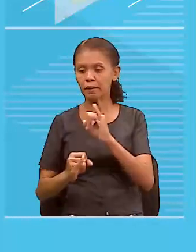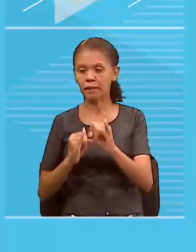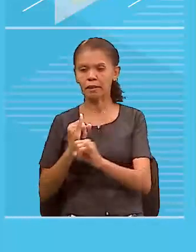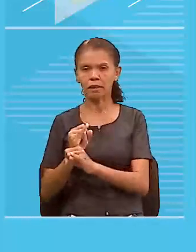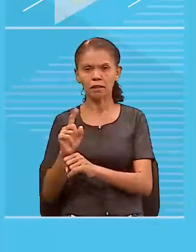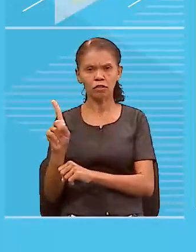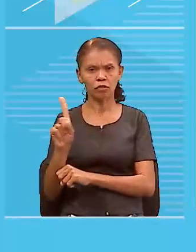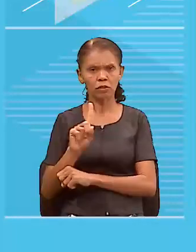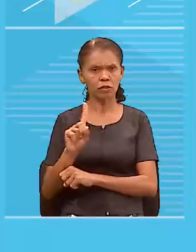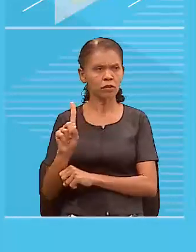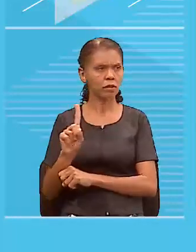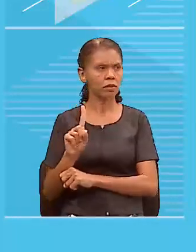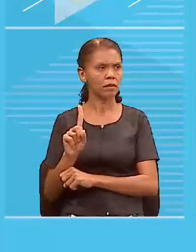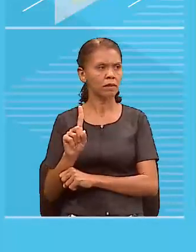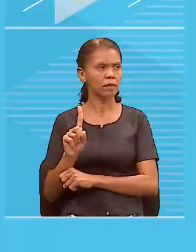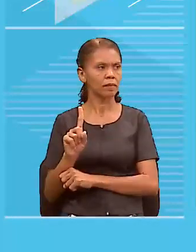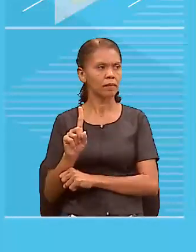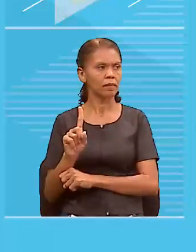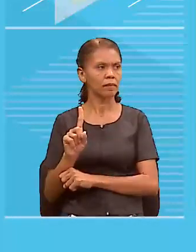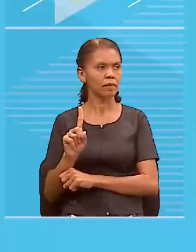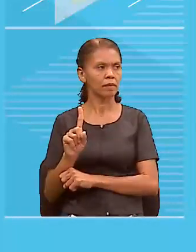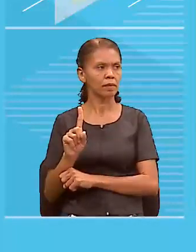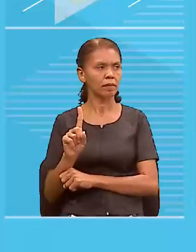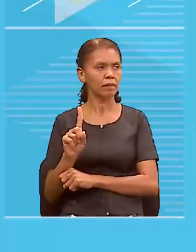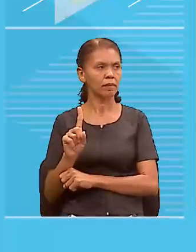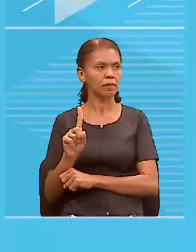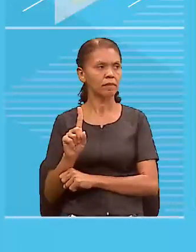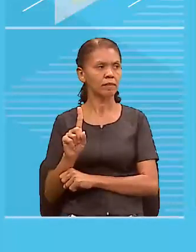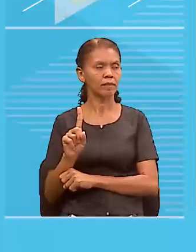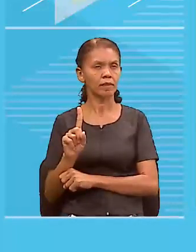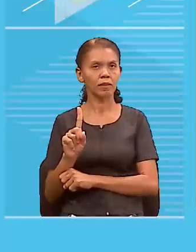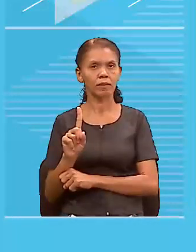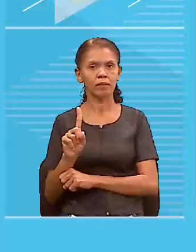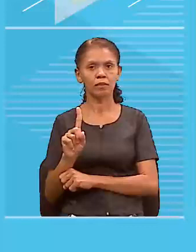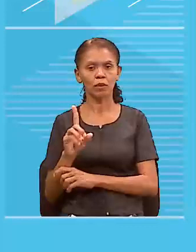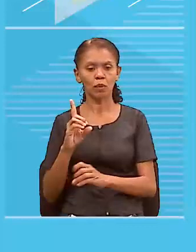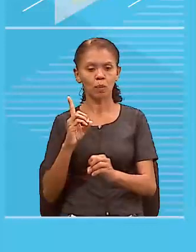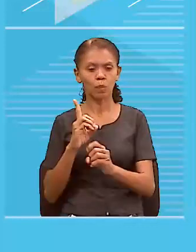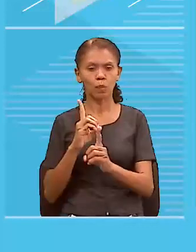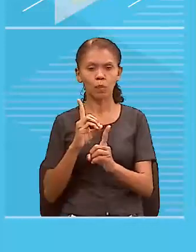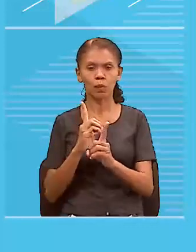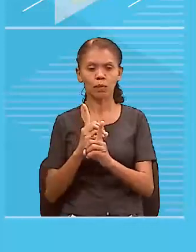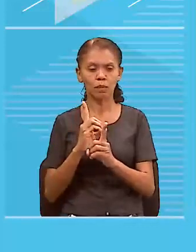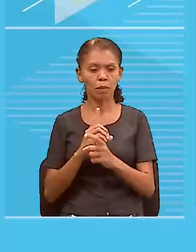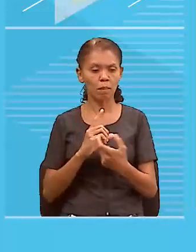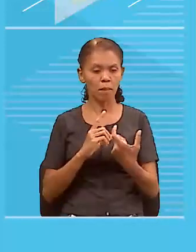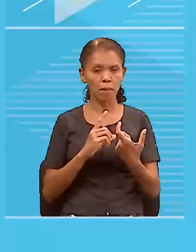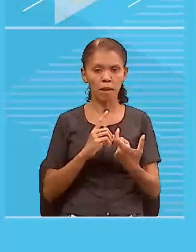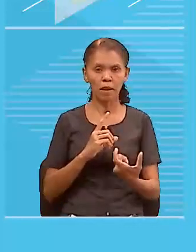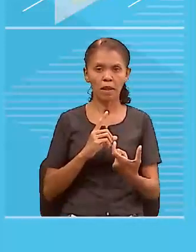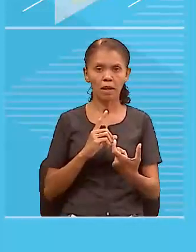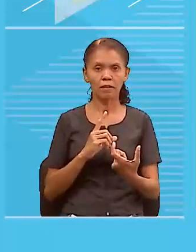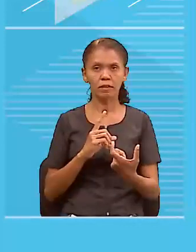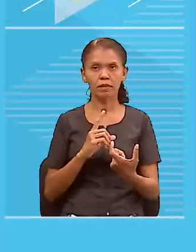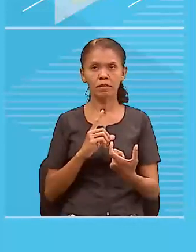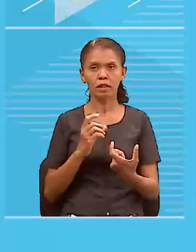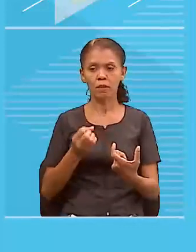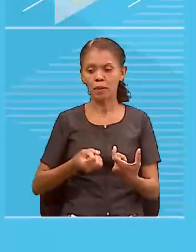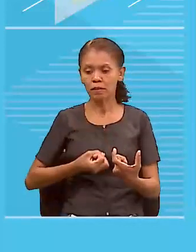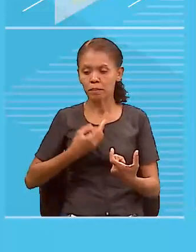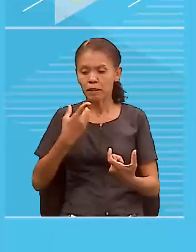marcar o sim então quando eu estou presente há palavras que me repassa uma ideia de negação